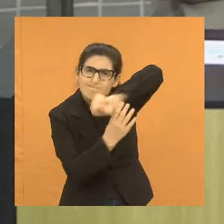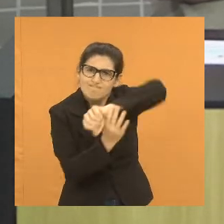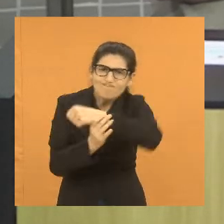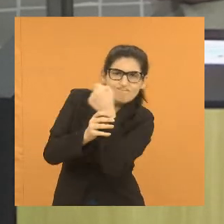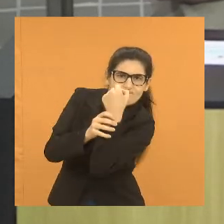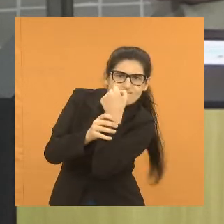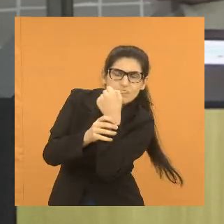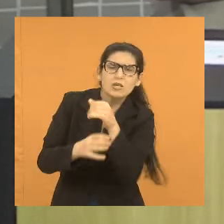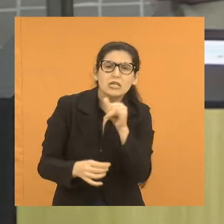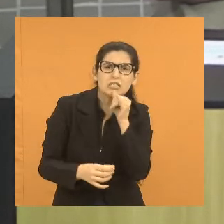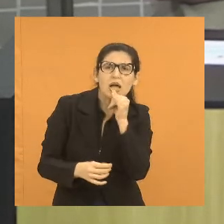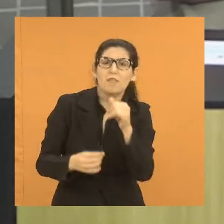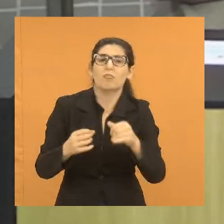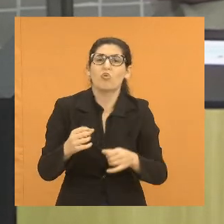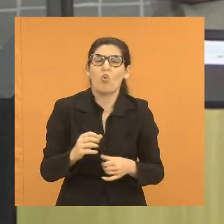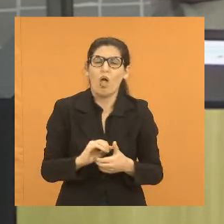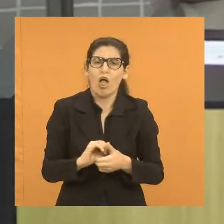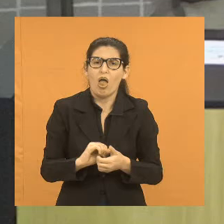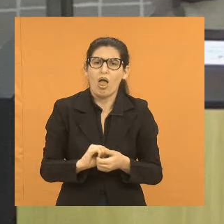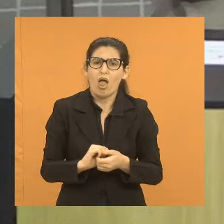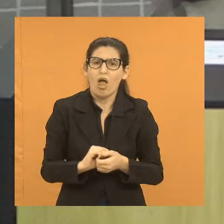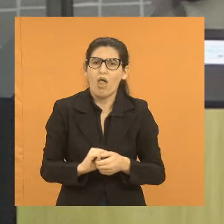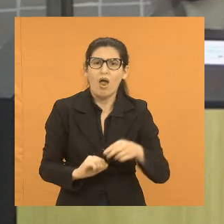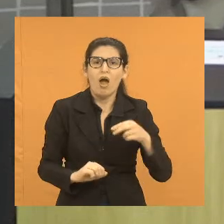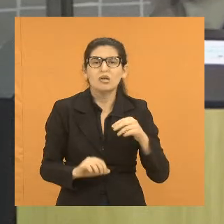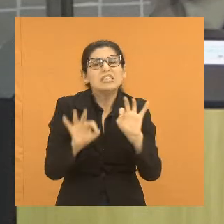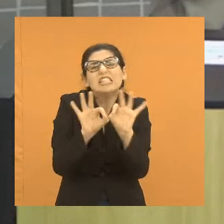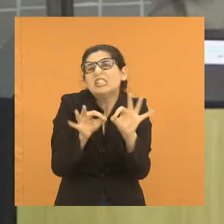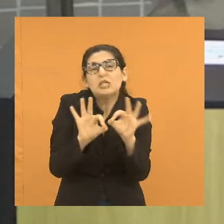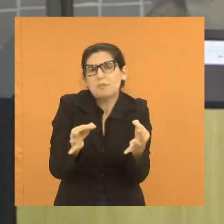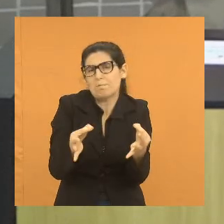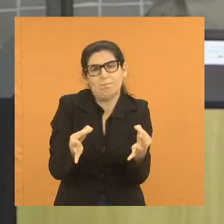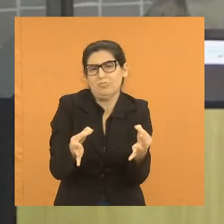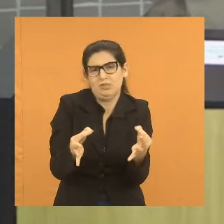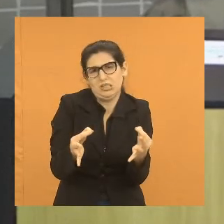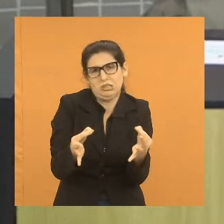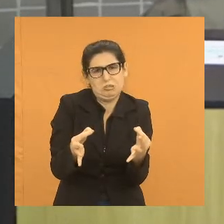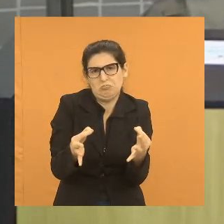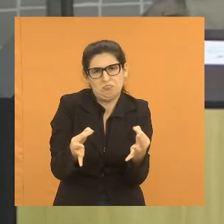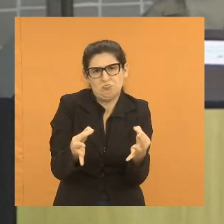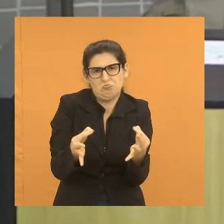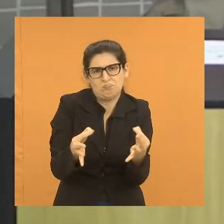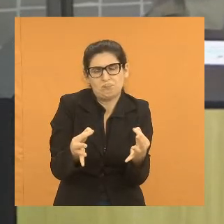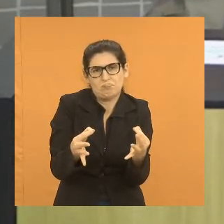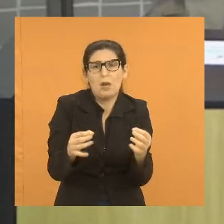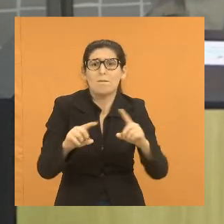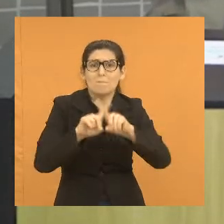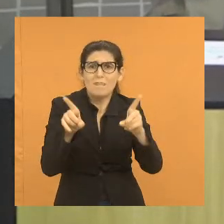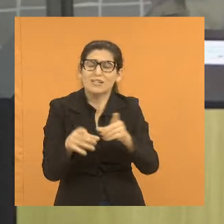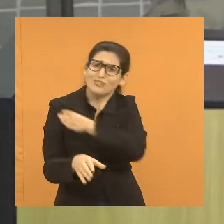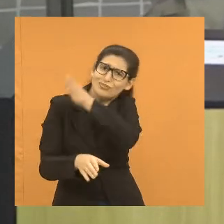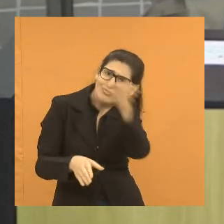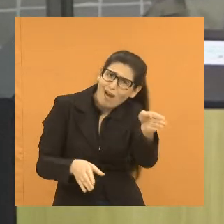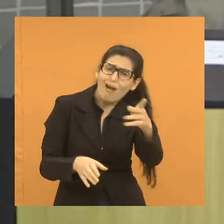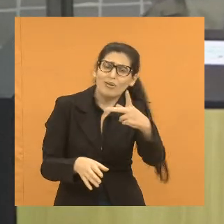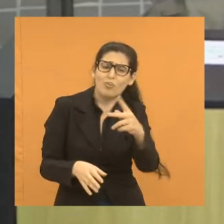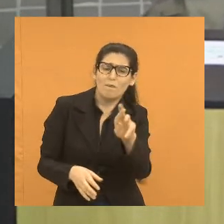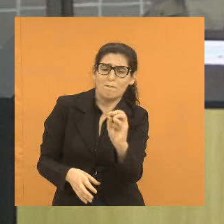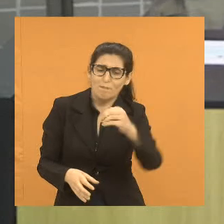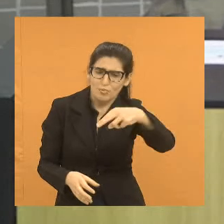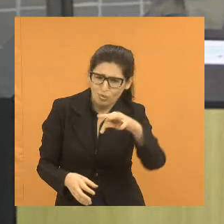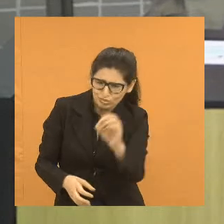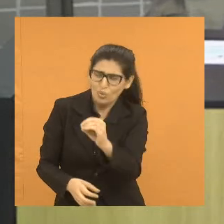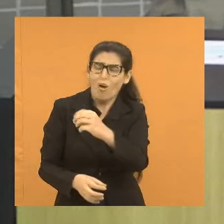de ortopédicos que não são de urgência, que acabam passando pela unidade de pronto atendimento. Então, existe